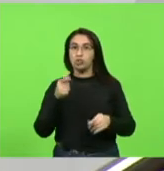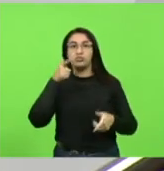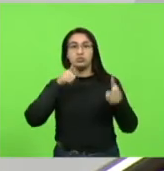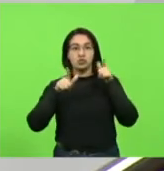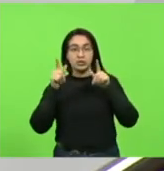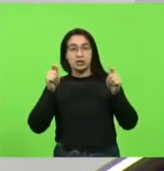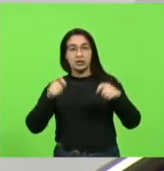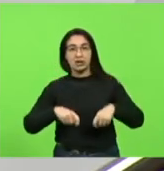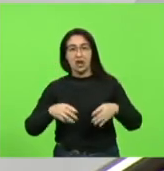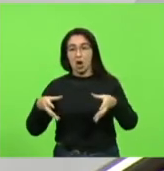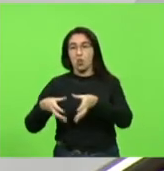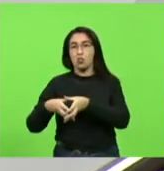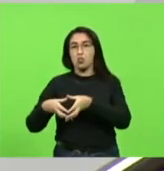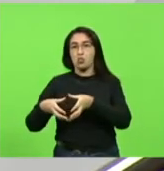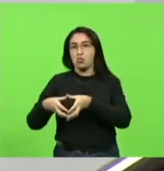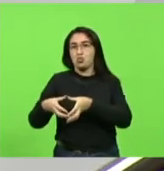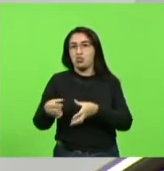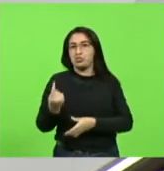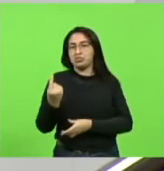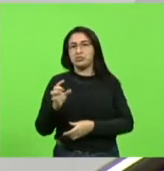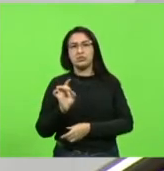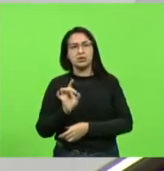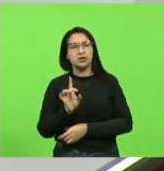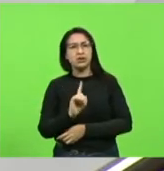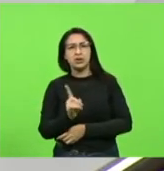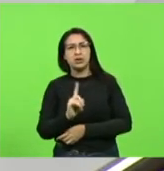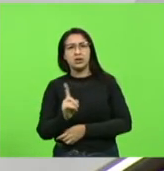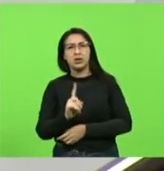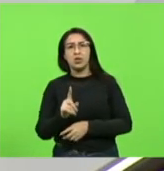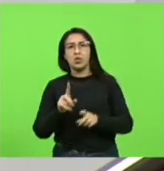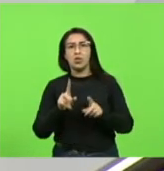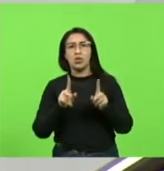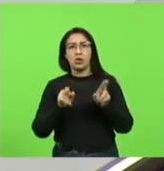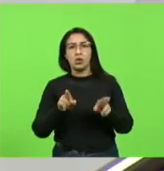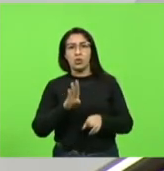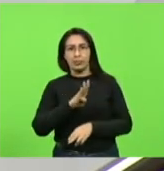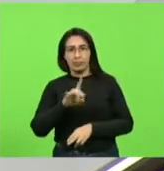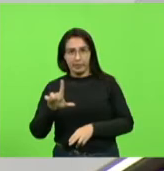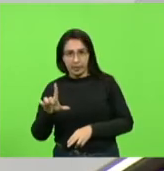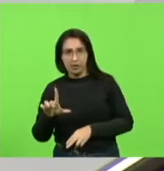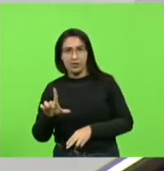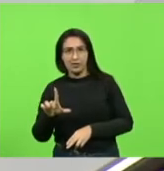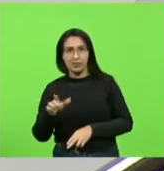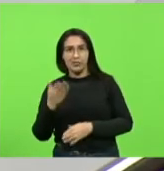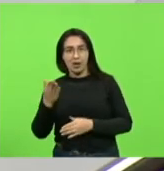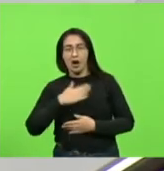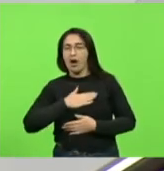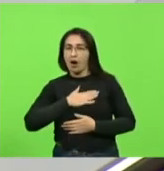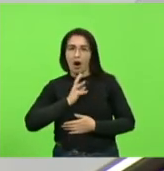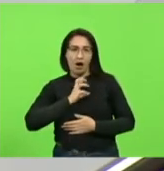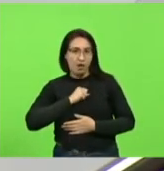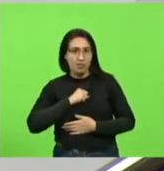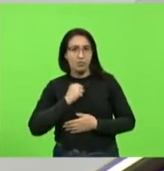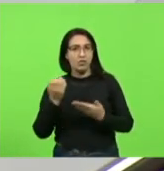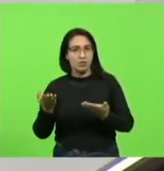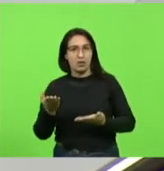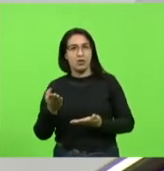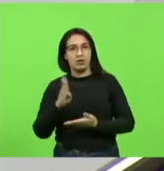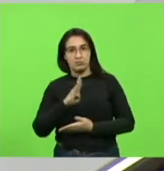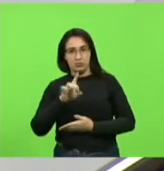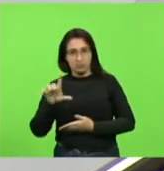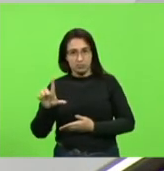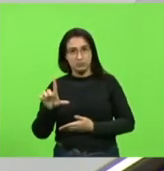ou uma região seja beneficiada, como a região de Blumenau, com todo louvor. Eu gosto muito de Blumenau,